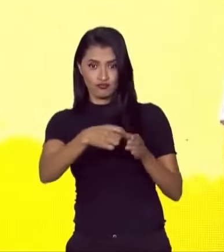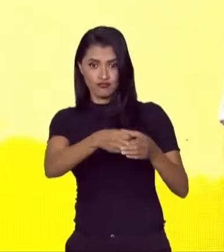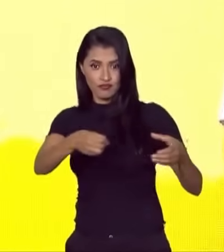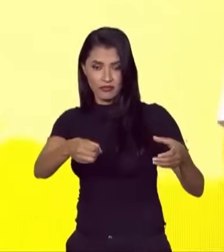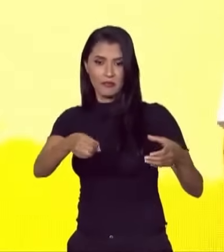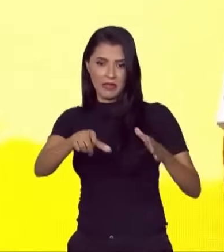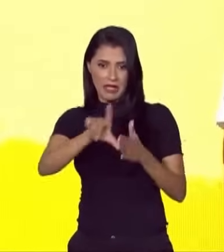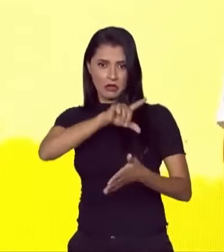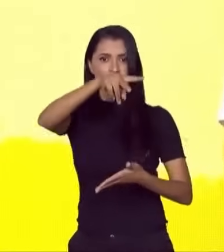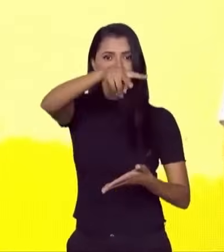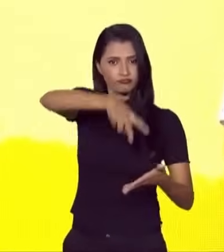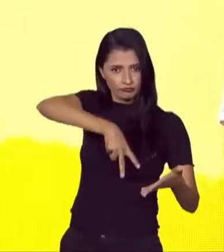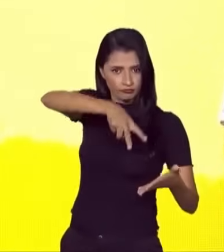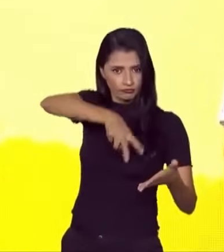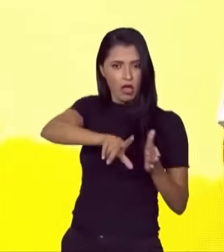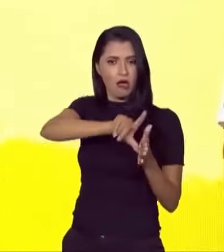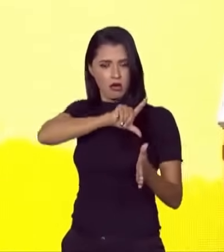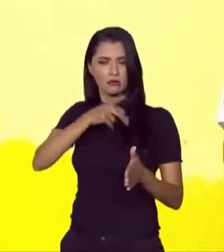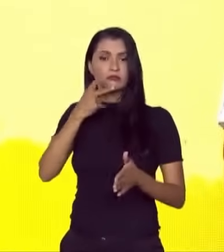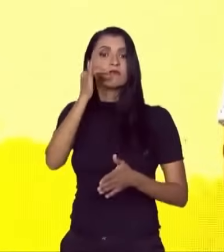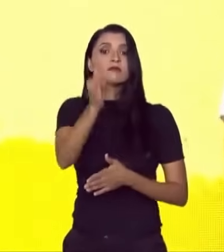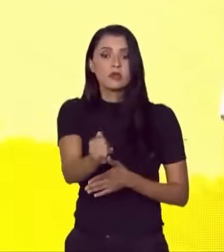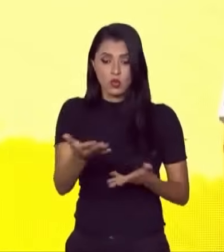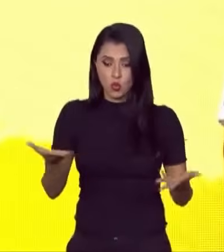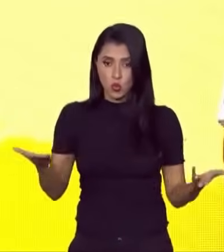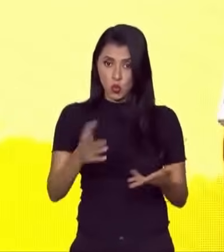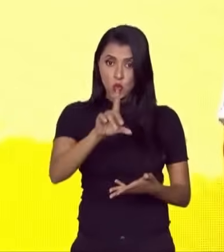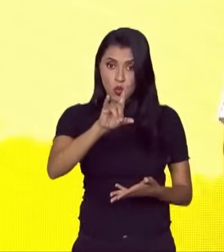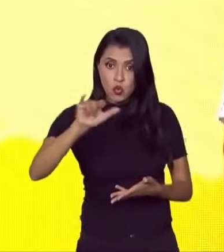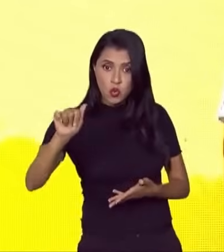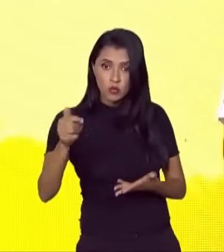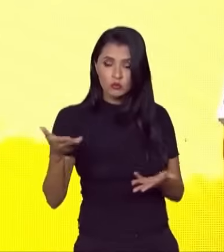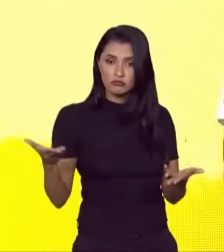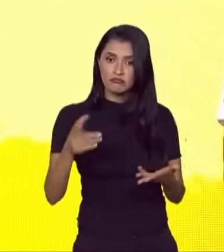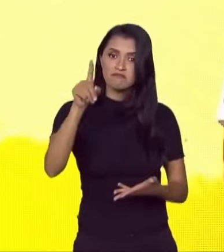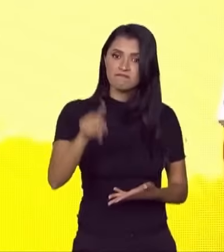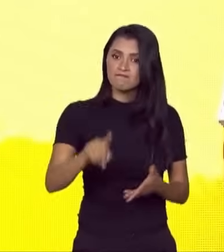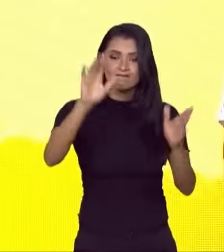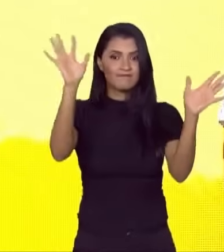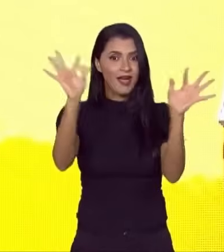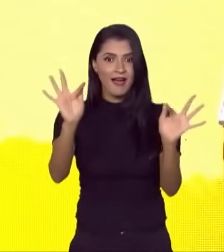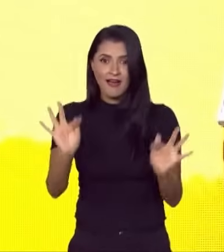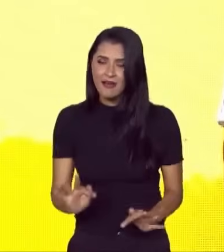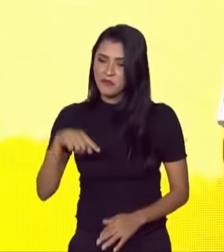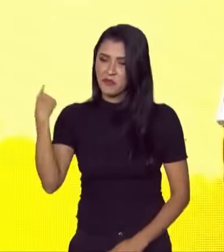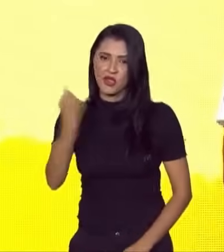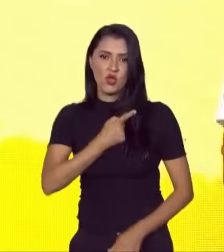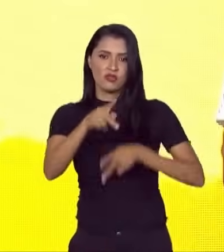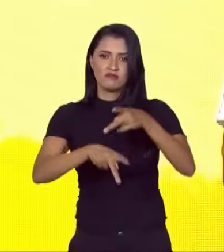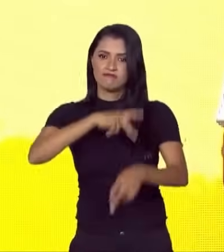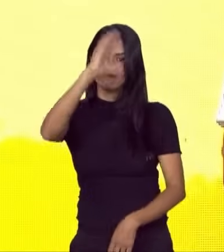antes de ler a nominata, dizer que hoje é um dia muito feliz para nós brasileiros.